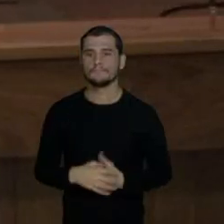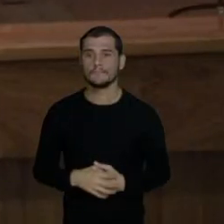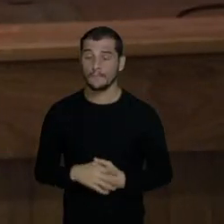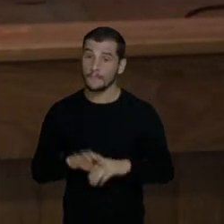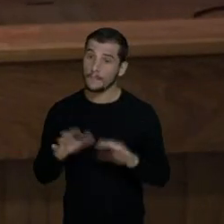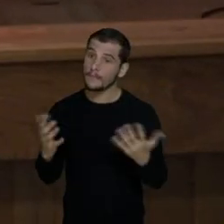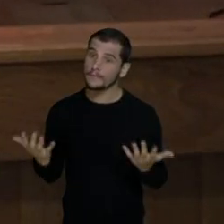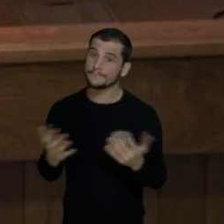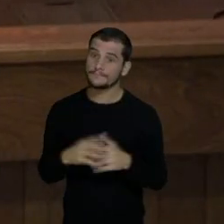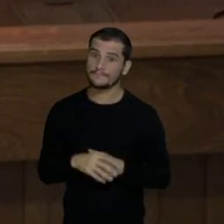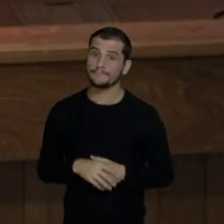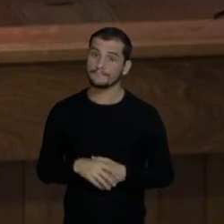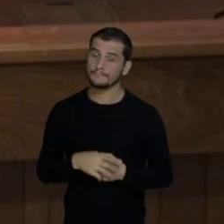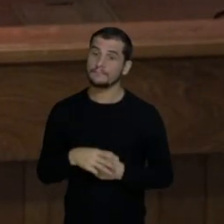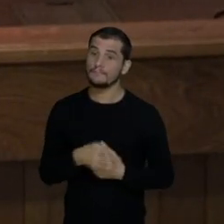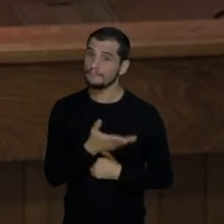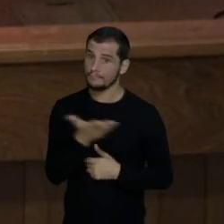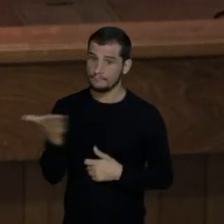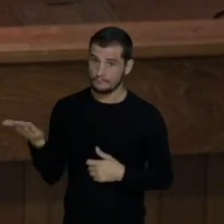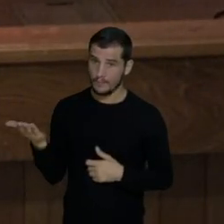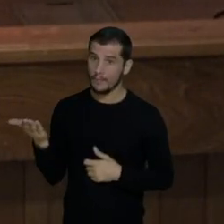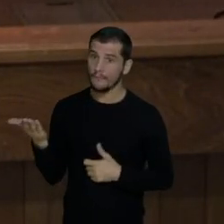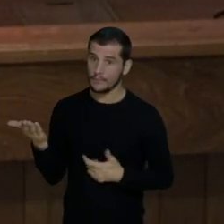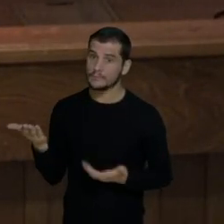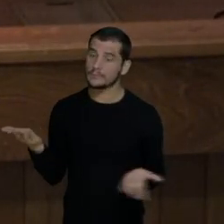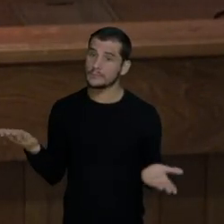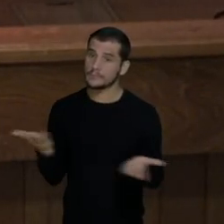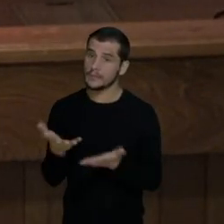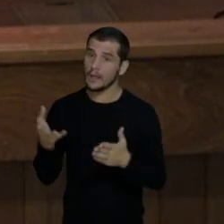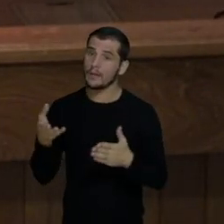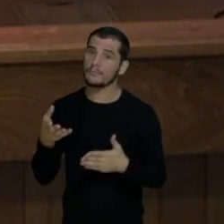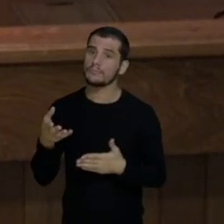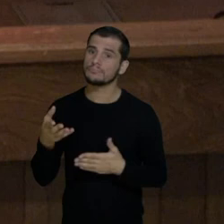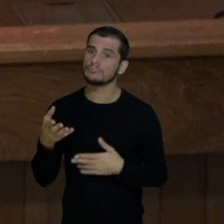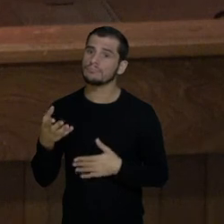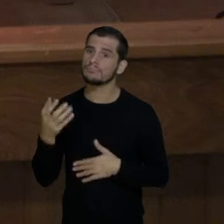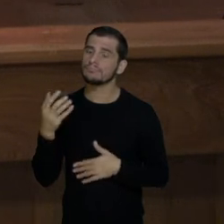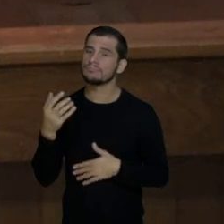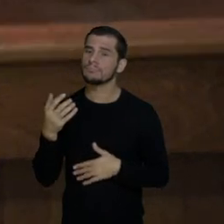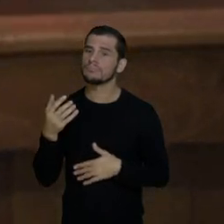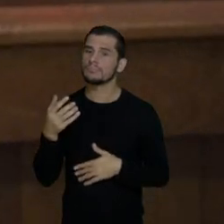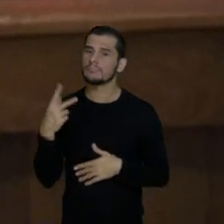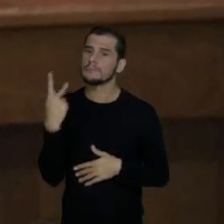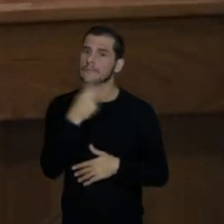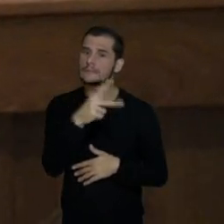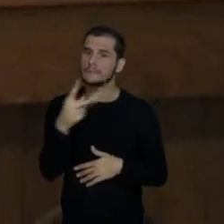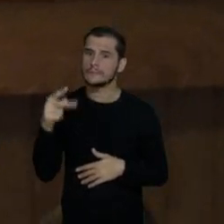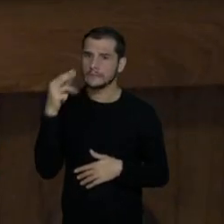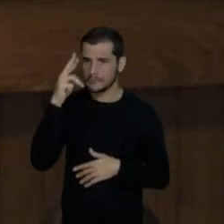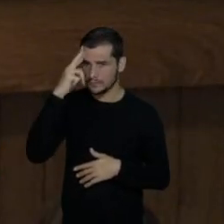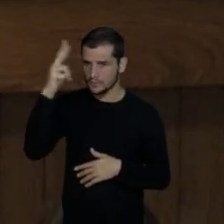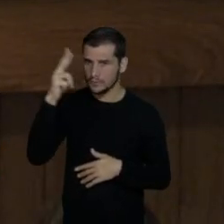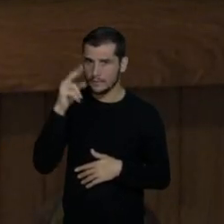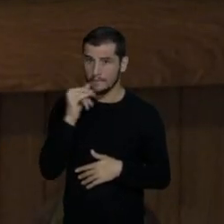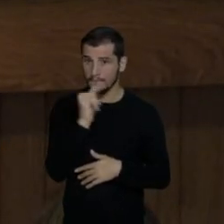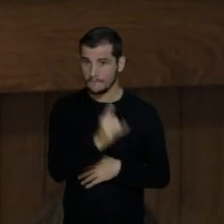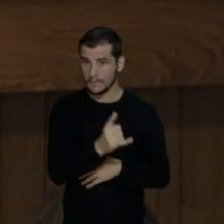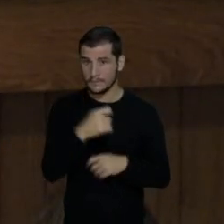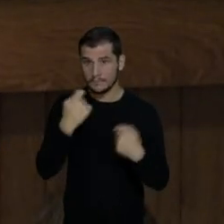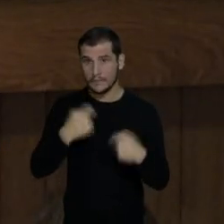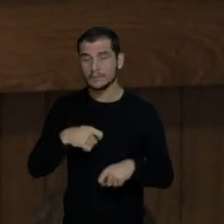então para vocês levarem pros superiores a gente vai fazer uma votação quem concorda que eles